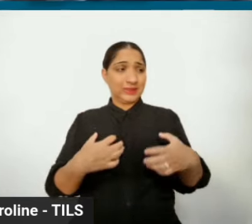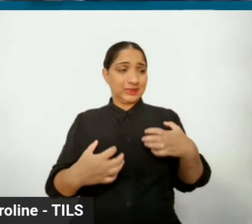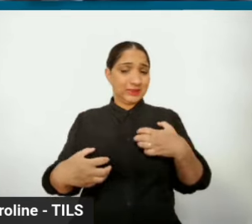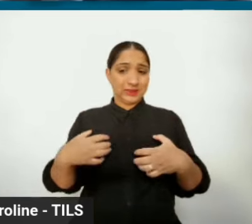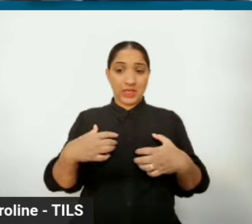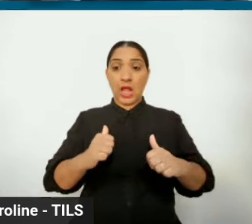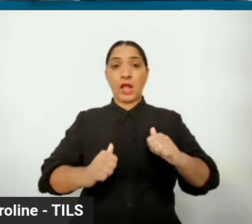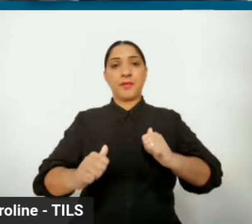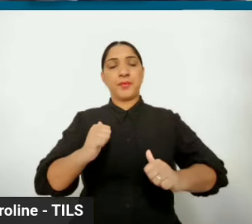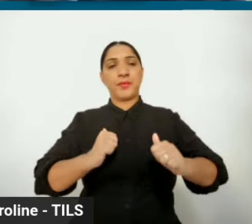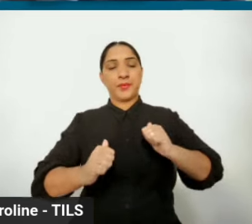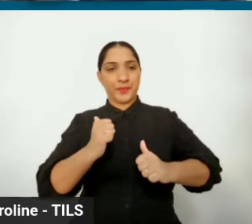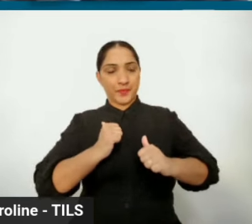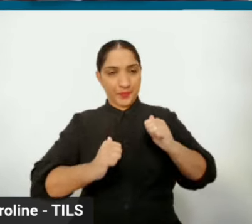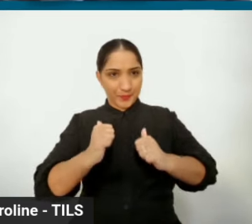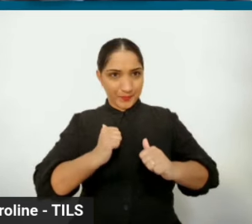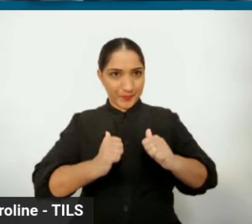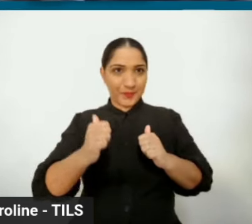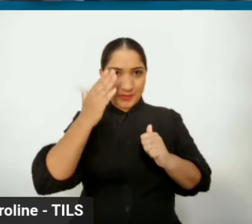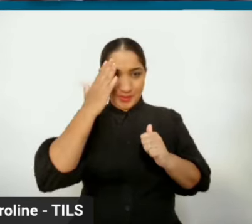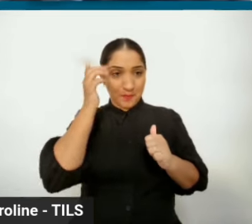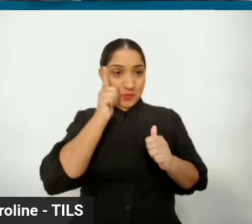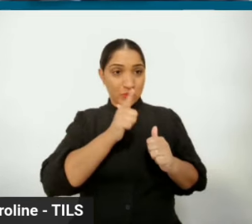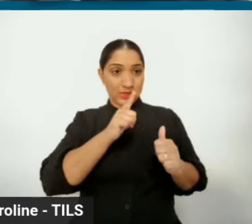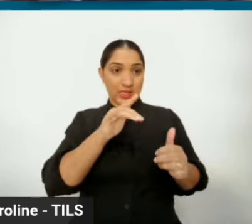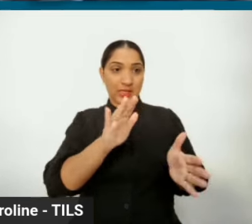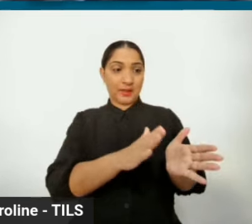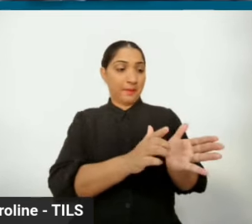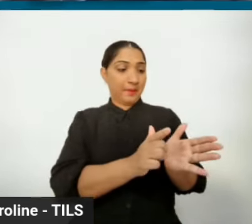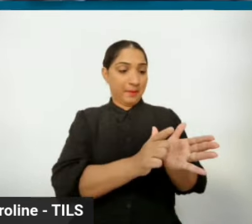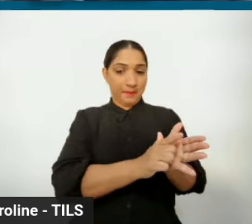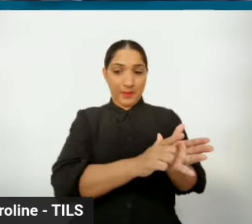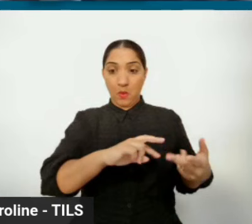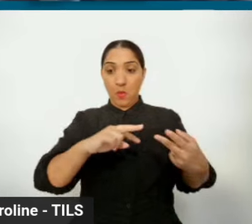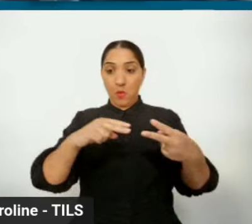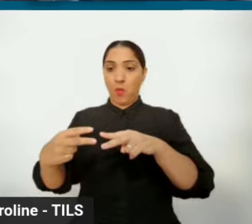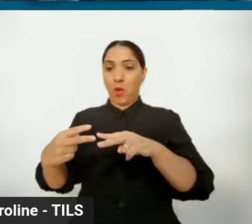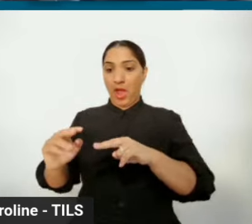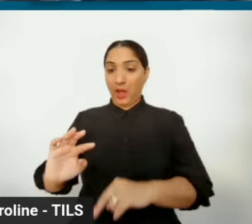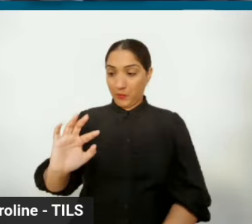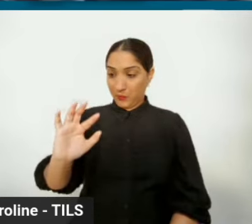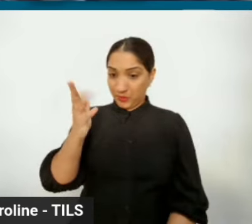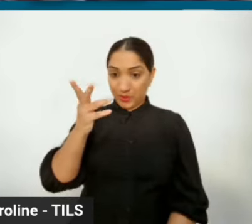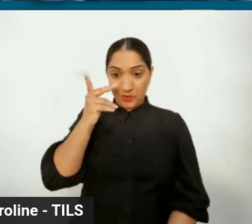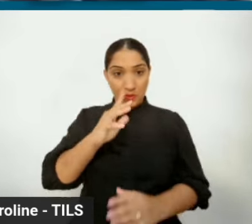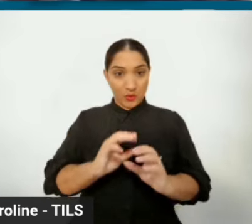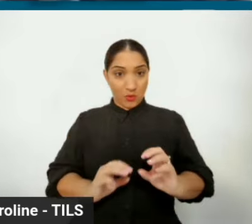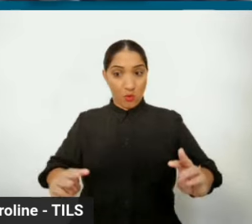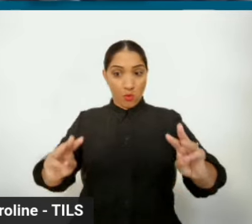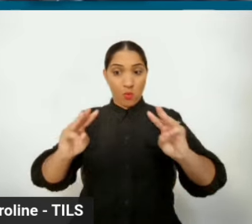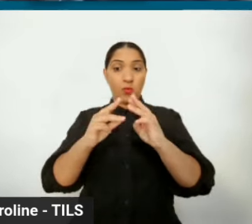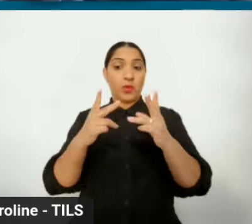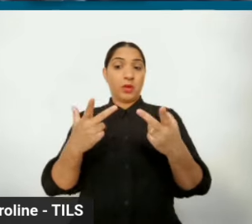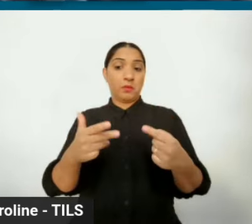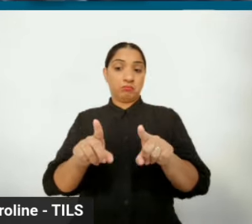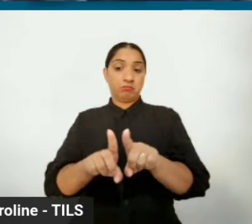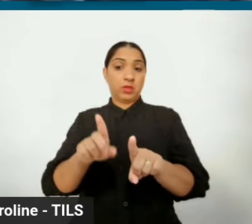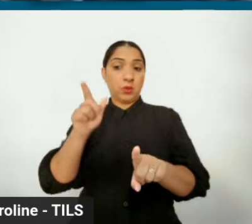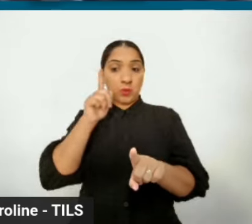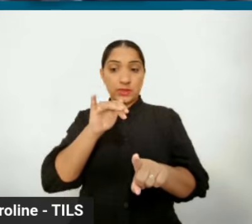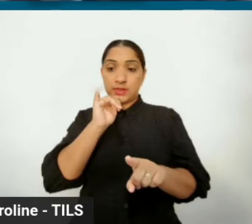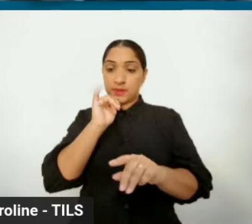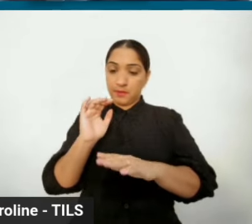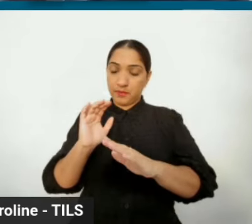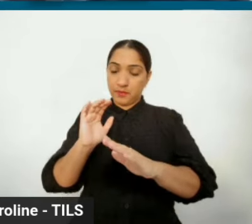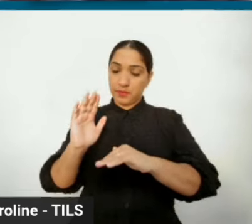de direitos, para tirar do papel, para garantir aquilo que está na Convenção da ONU, na Constituição da República, na